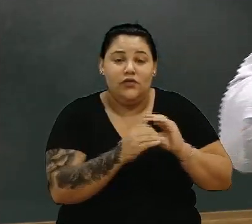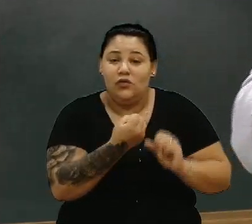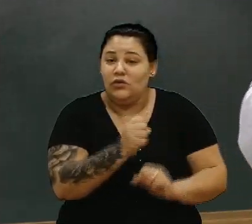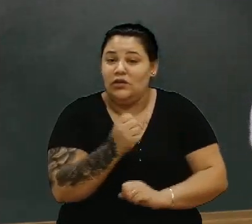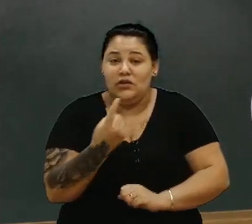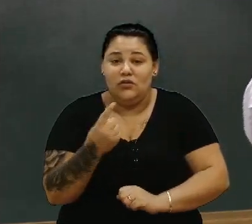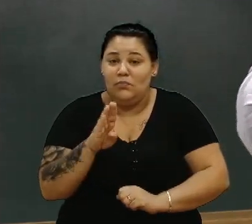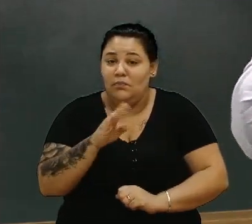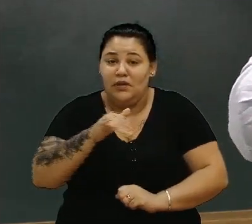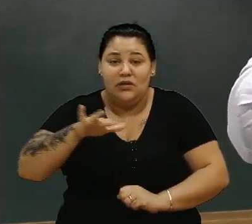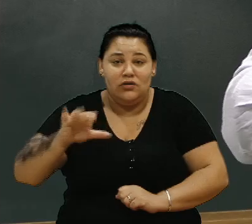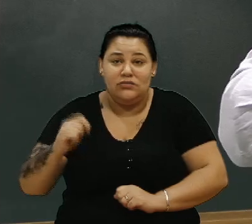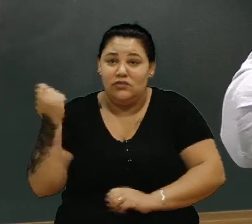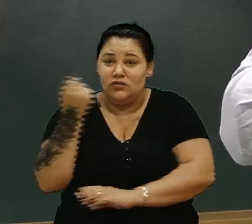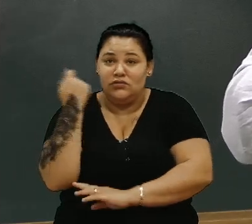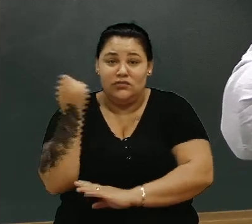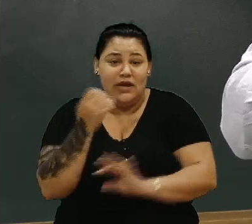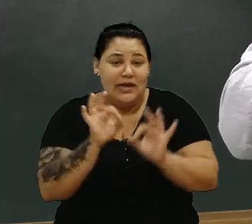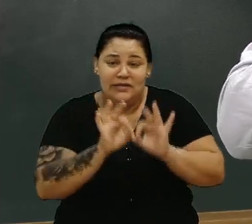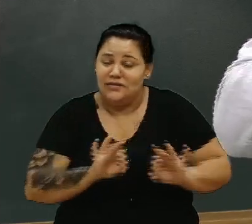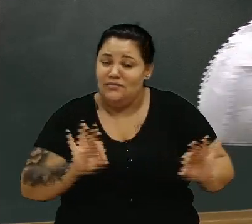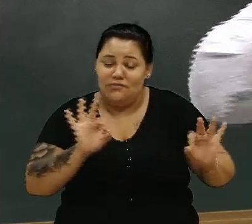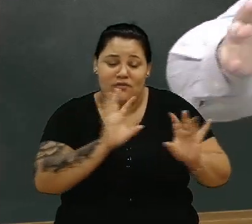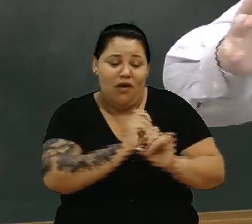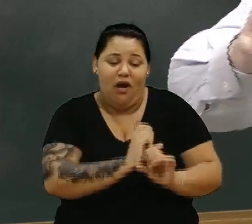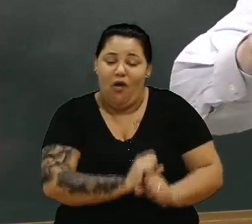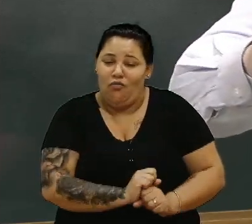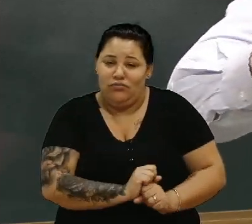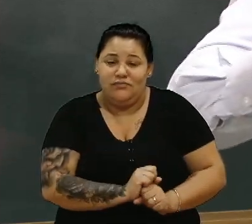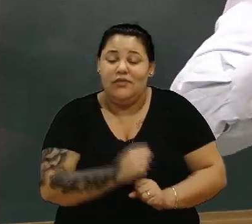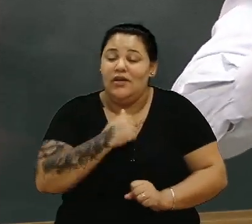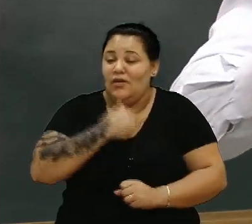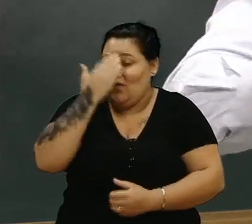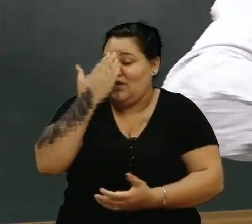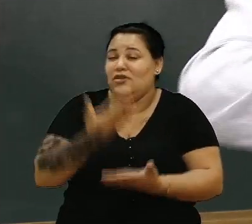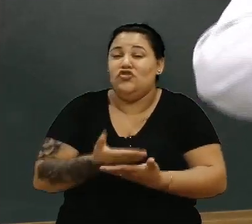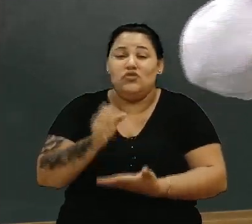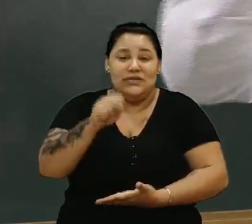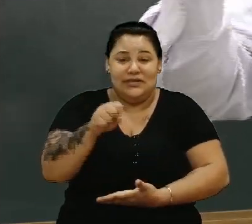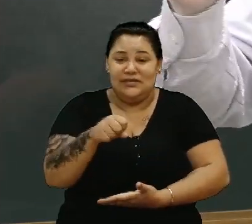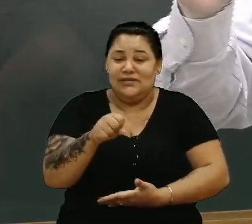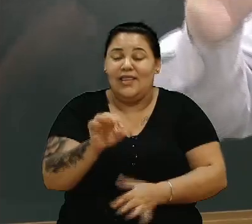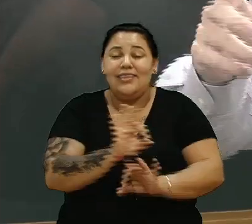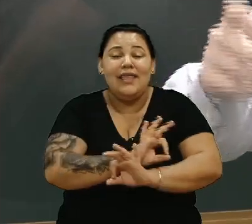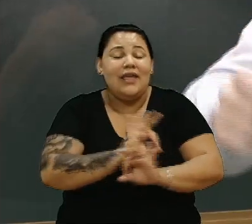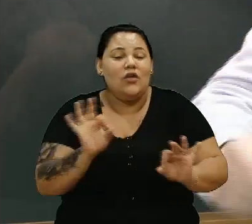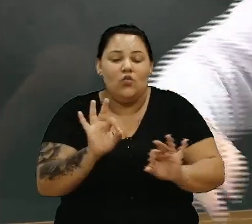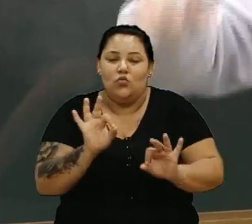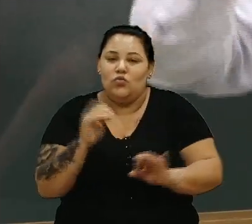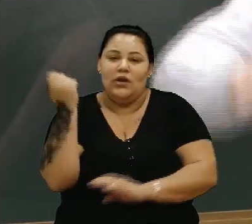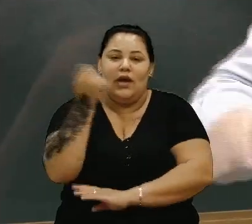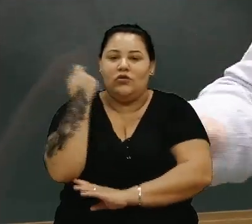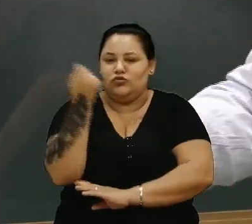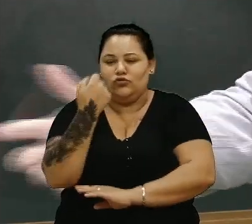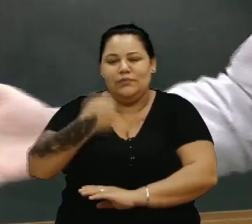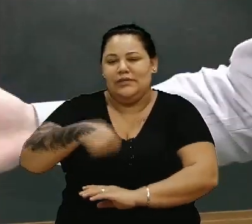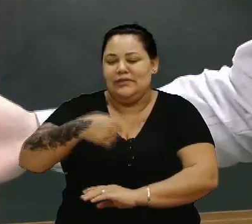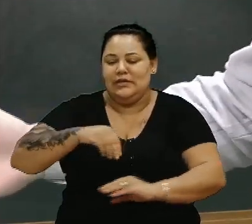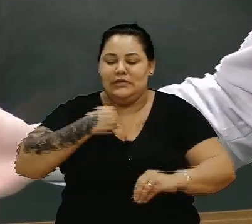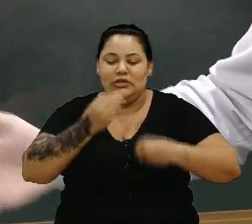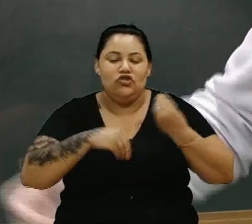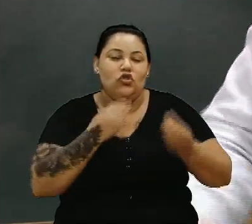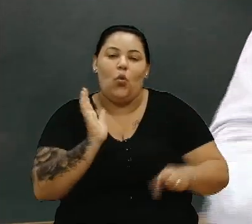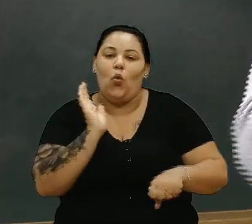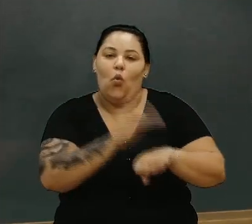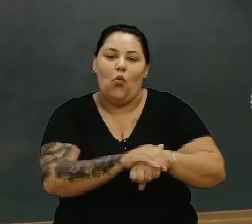Sul. É simples a equação. Eu acredito que nenhum gaúcho deva se sentir culpado e nenhum vereador dessa casa deve